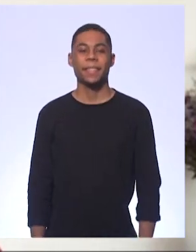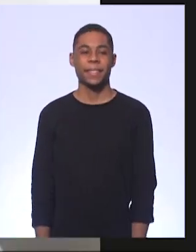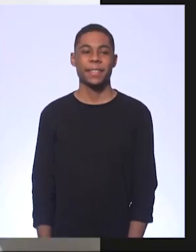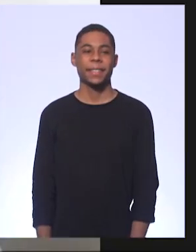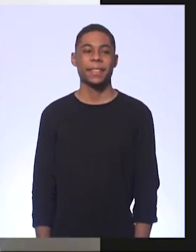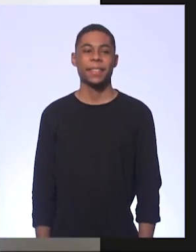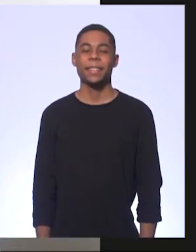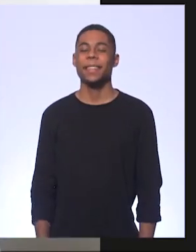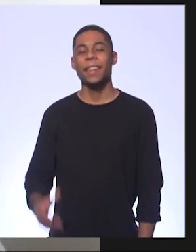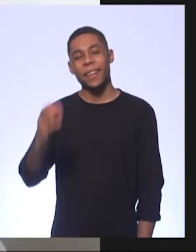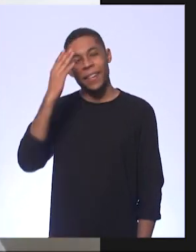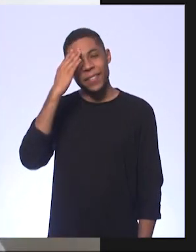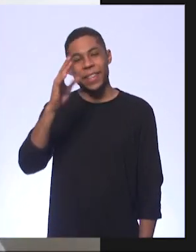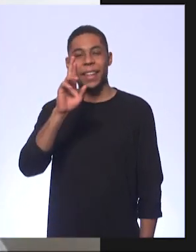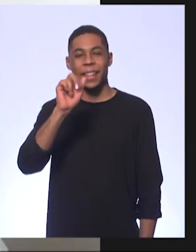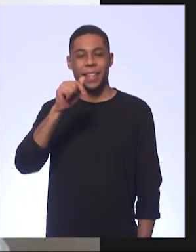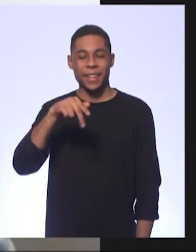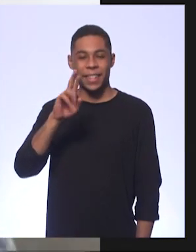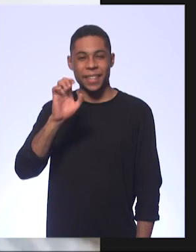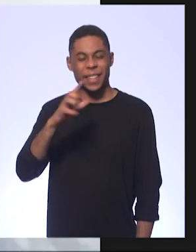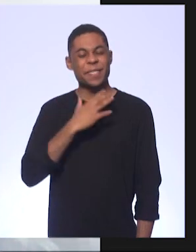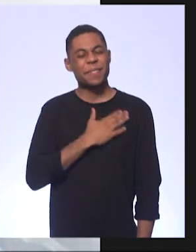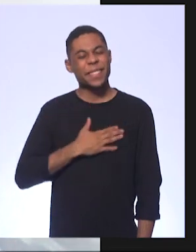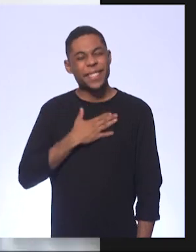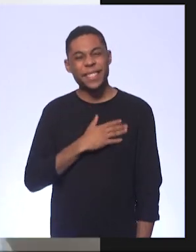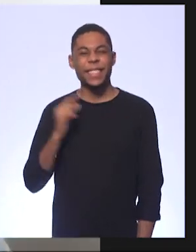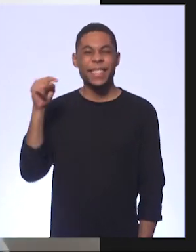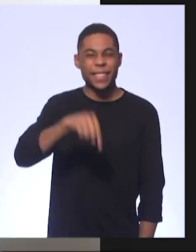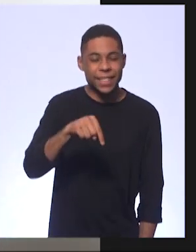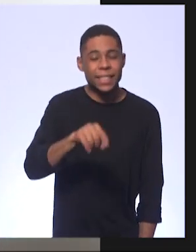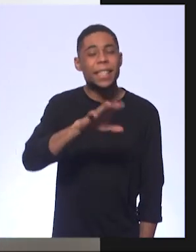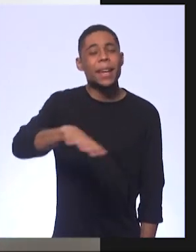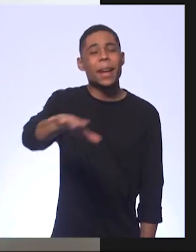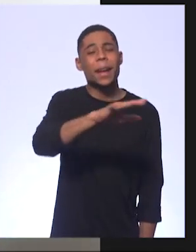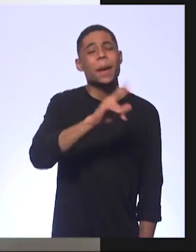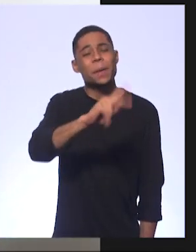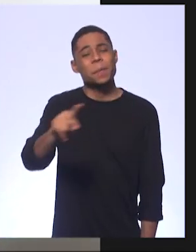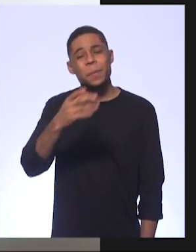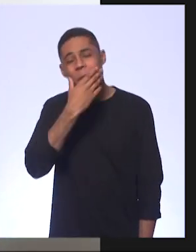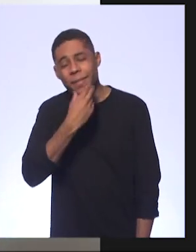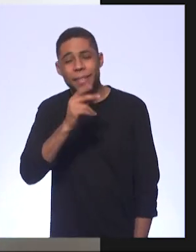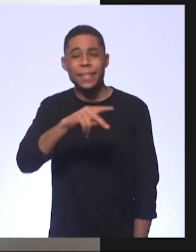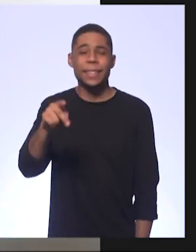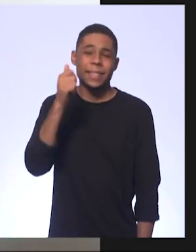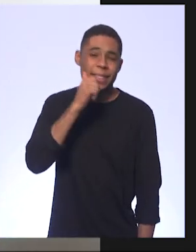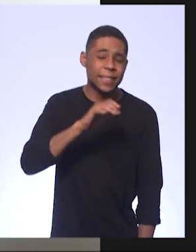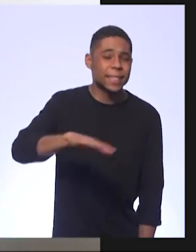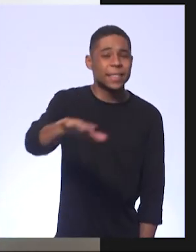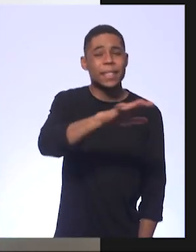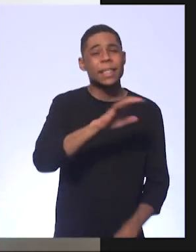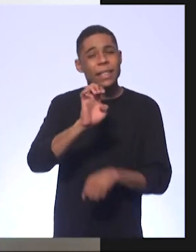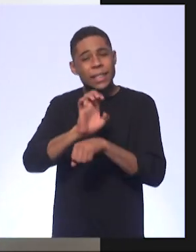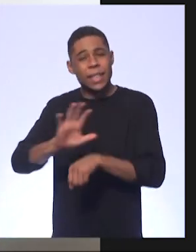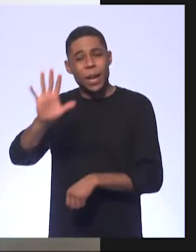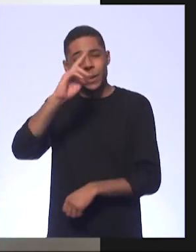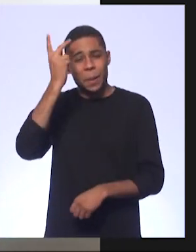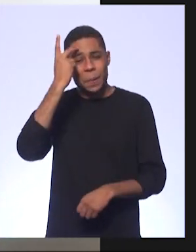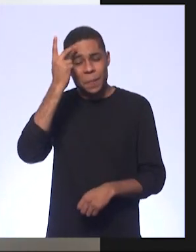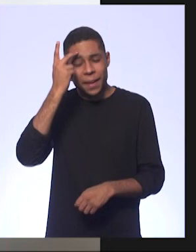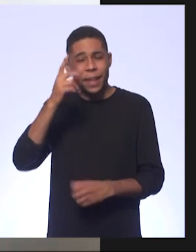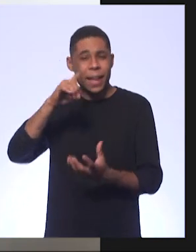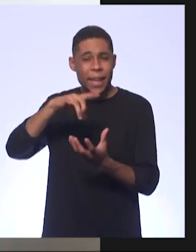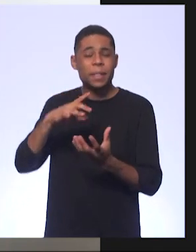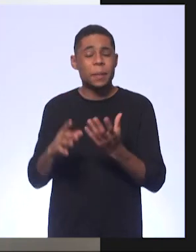Muito obrigado, Raquel, é um prazer estar com você, estar com todos os professores que estão nos acompanhando aí da rede de São Paulo. São Paulo é o